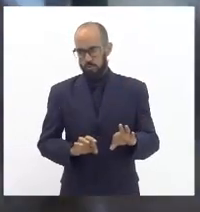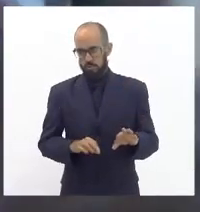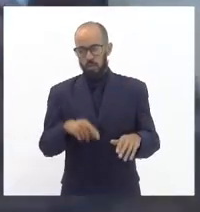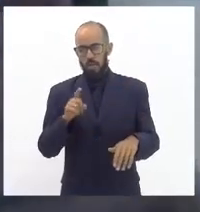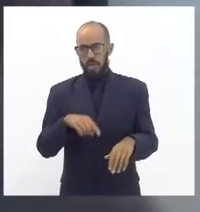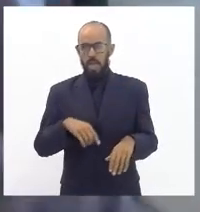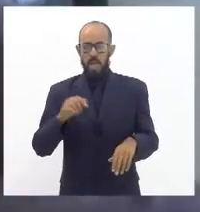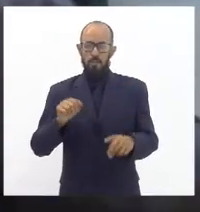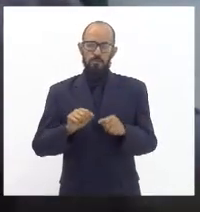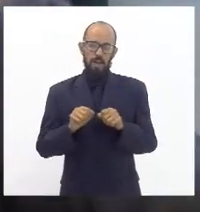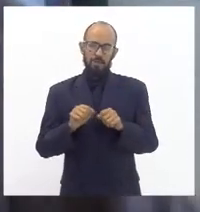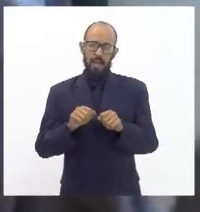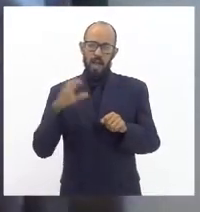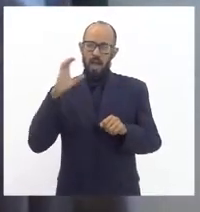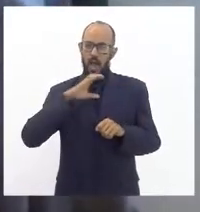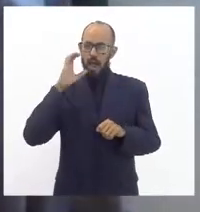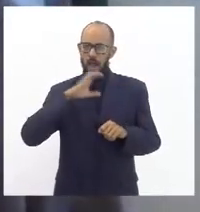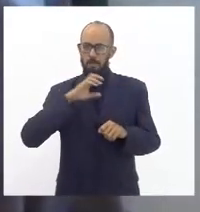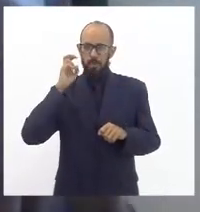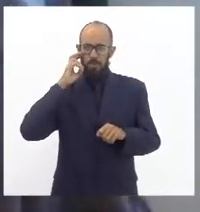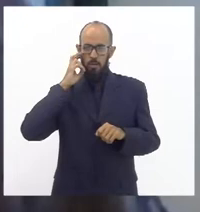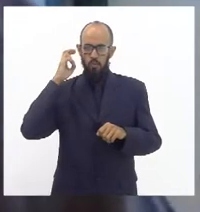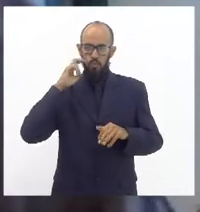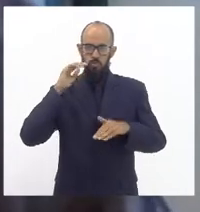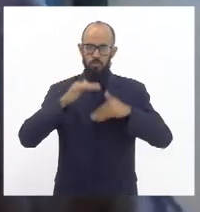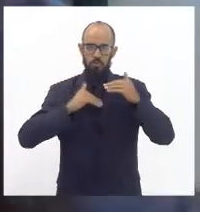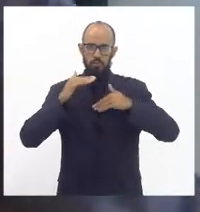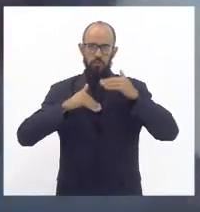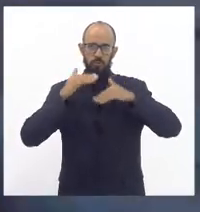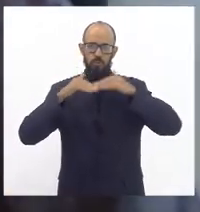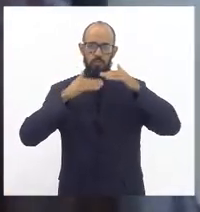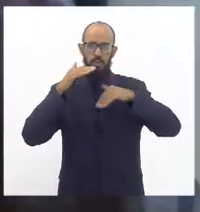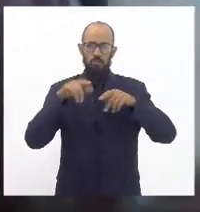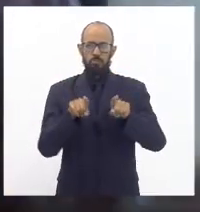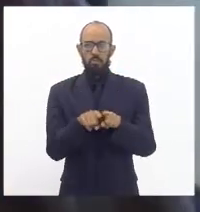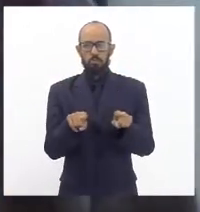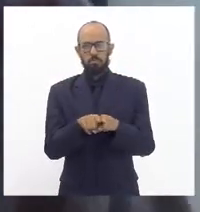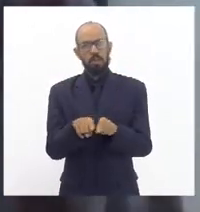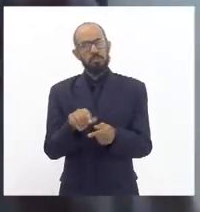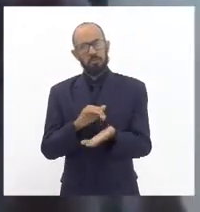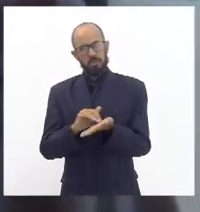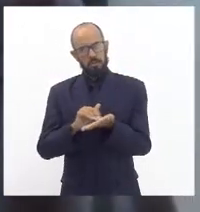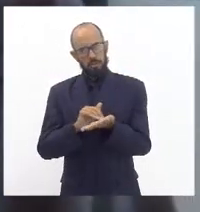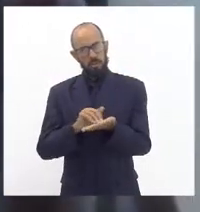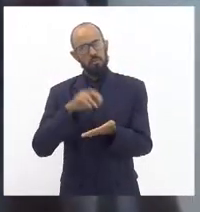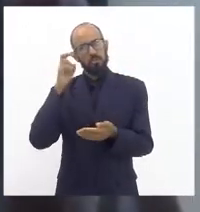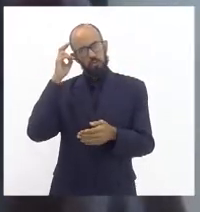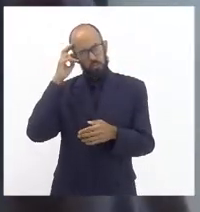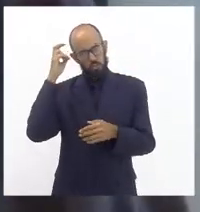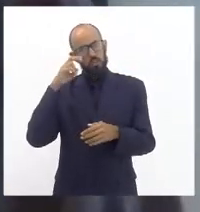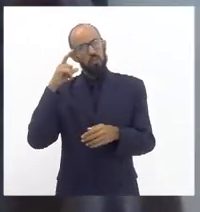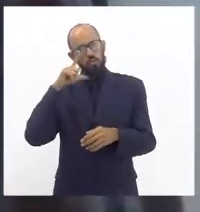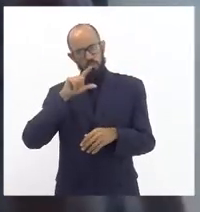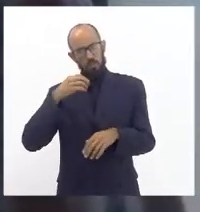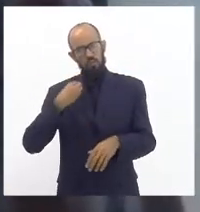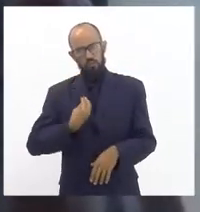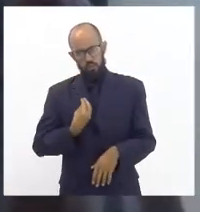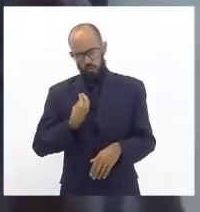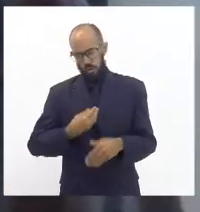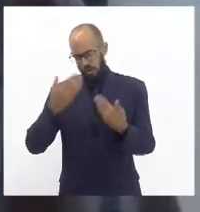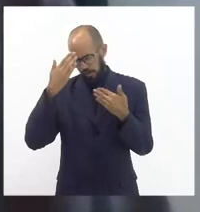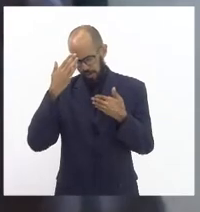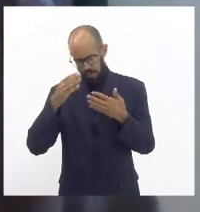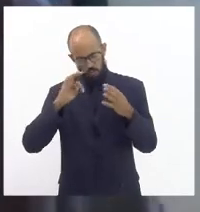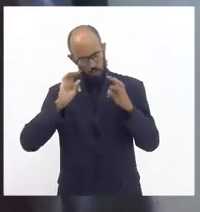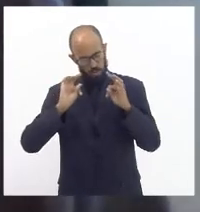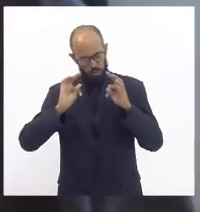viabilizar a cultura se desenvolver e viabilizar Secretaria de Cultura poder funcionar Agradeço a